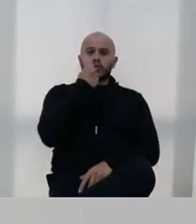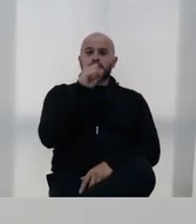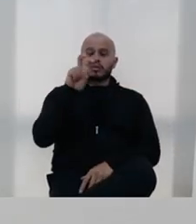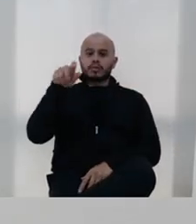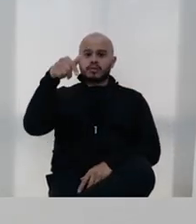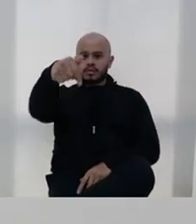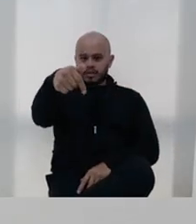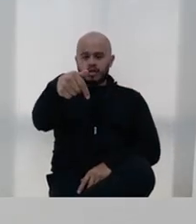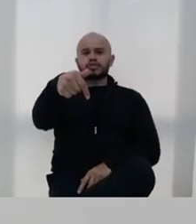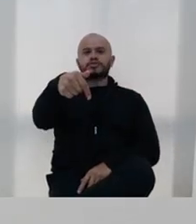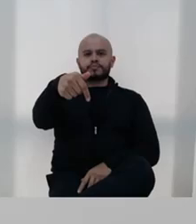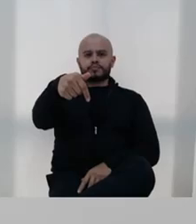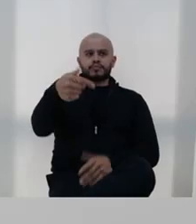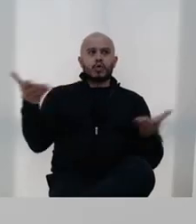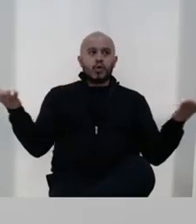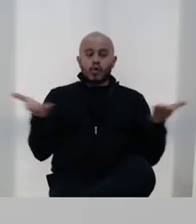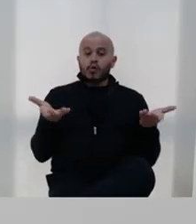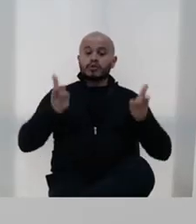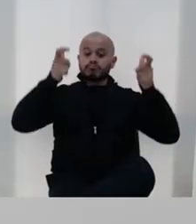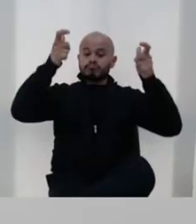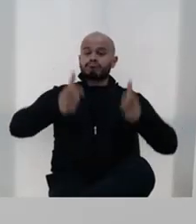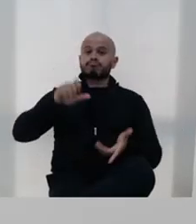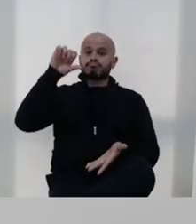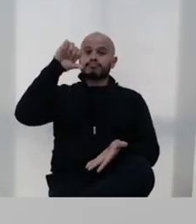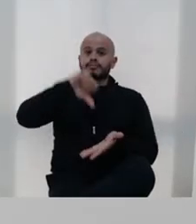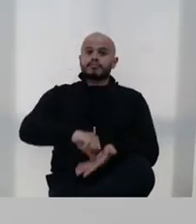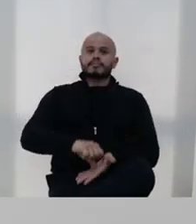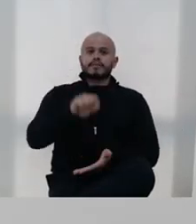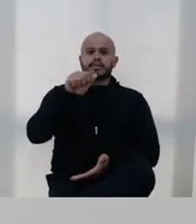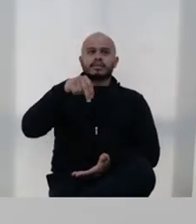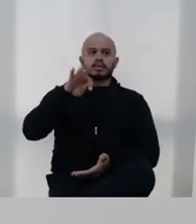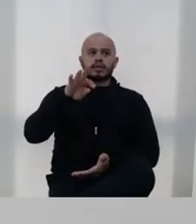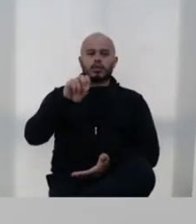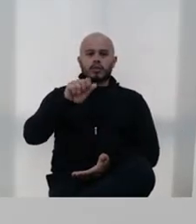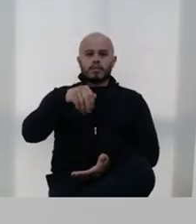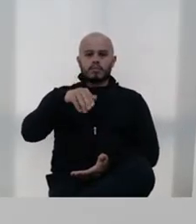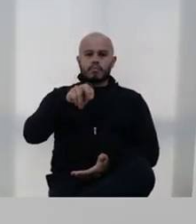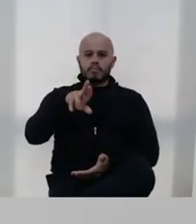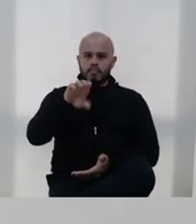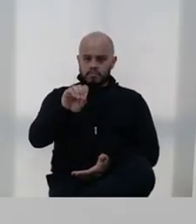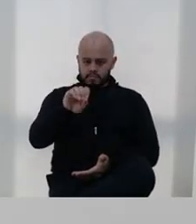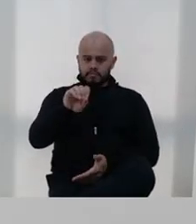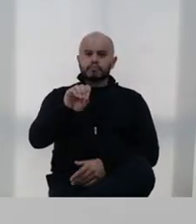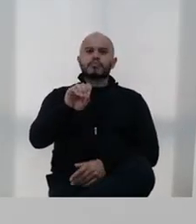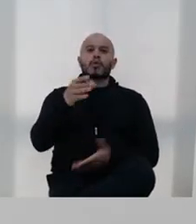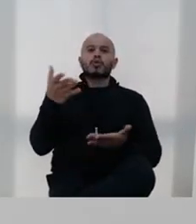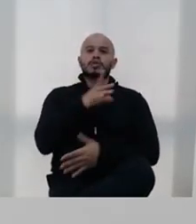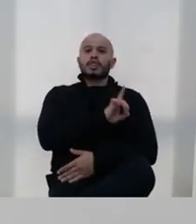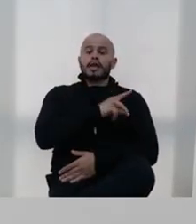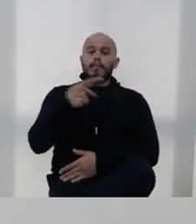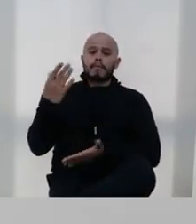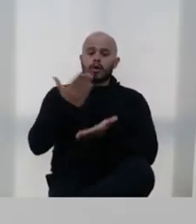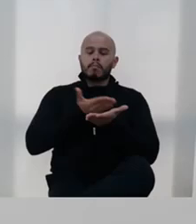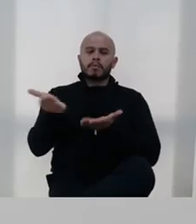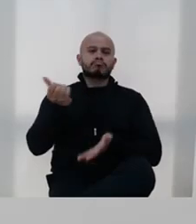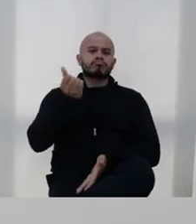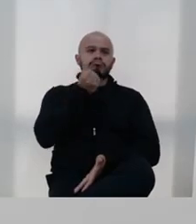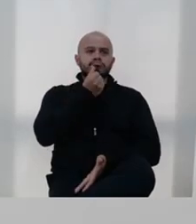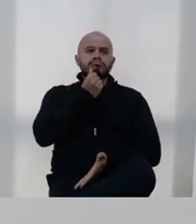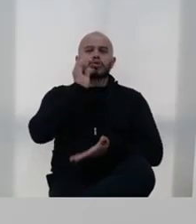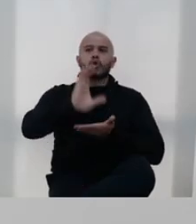857, diretamente da nossa sede em Santo Amaro. Defensoria Pública inicia essa sexta-feira com o Conselho